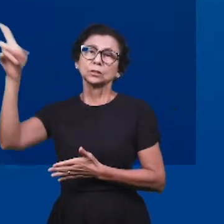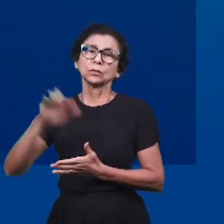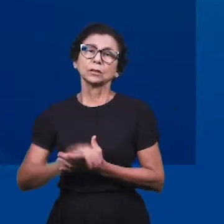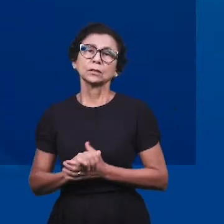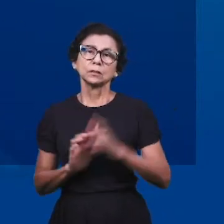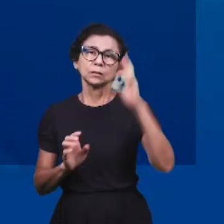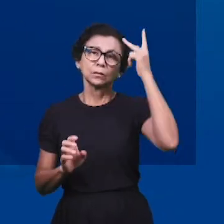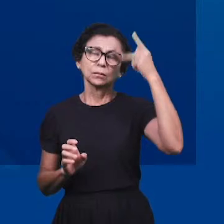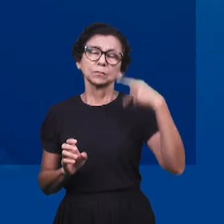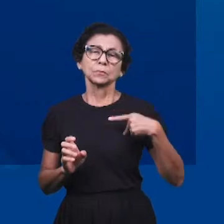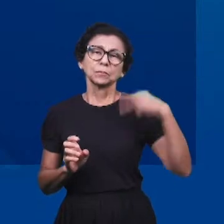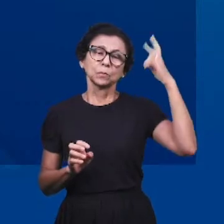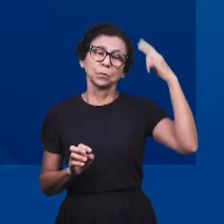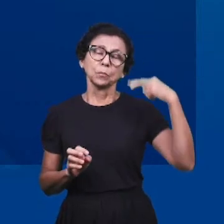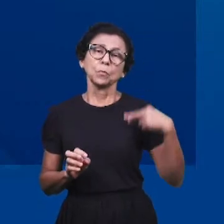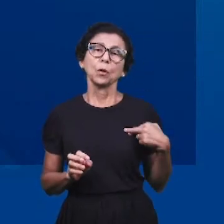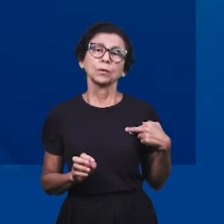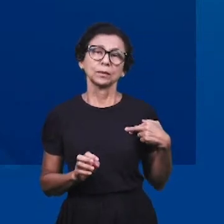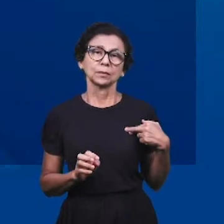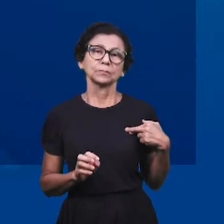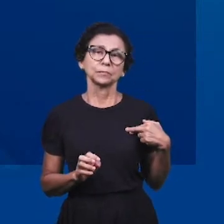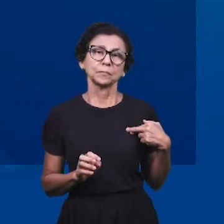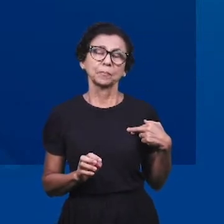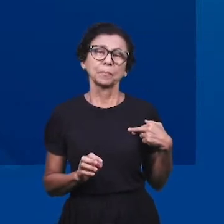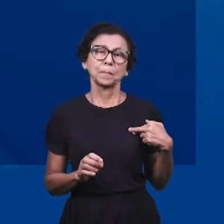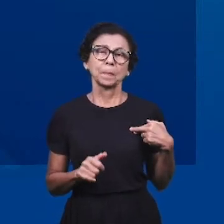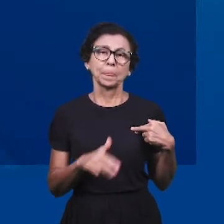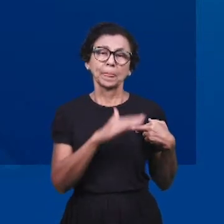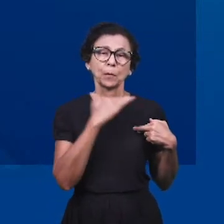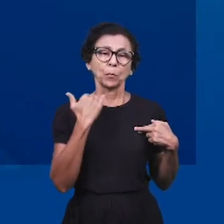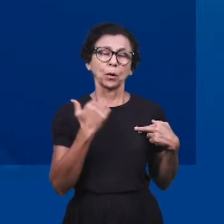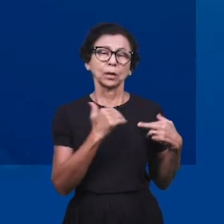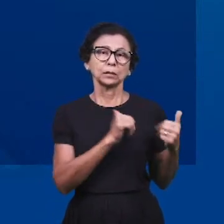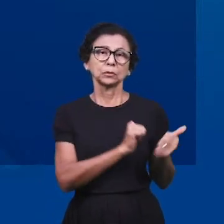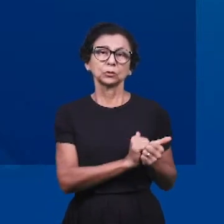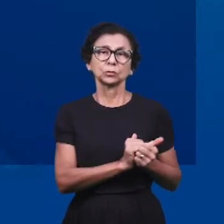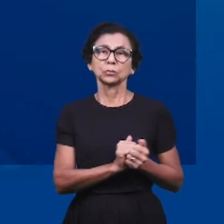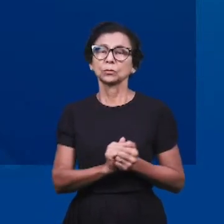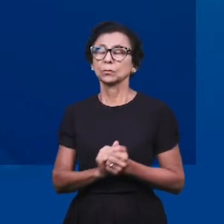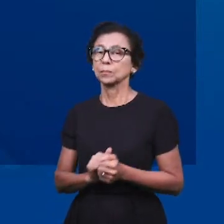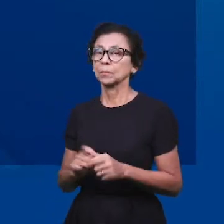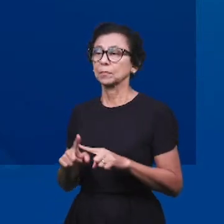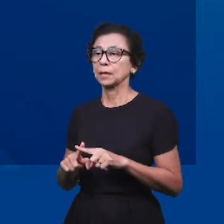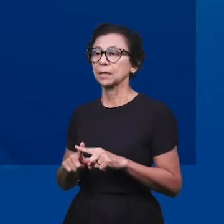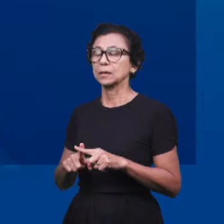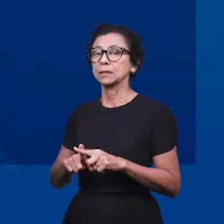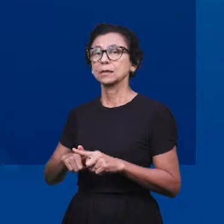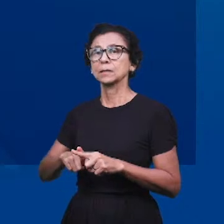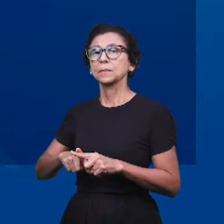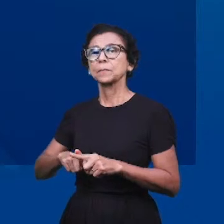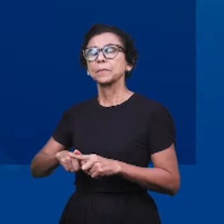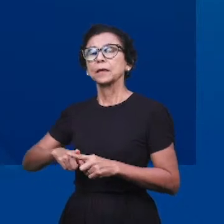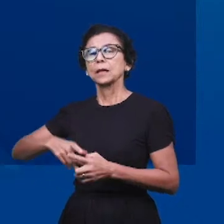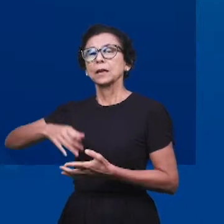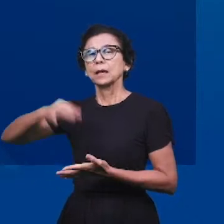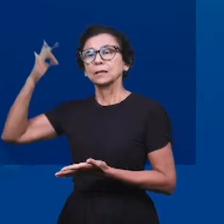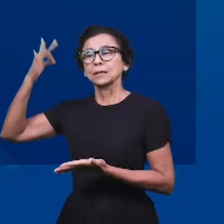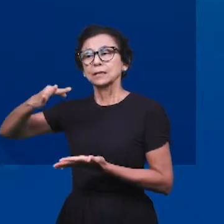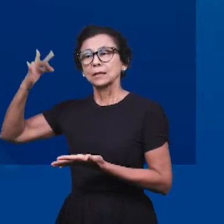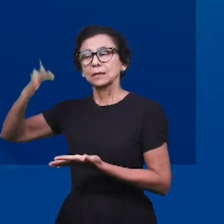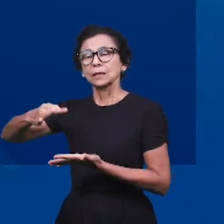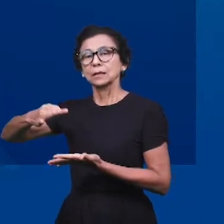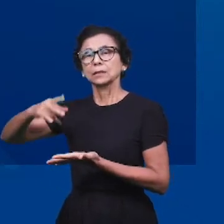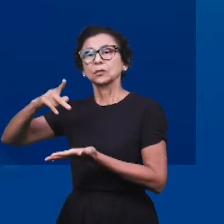com o próprio homem. Agora, a verdade absoluta, ela é pura, porque ela emergiu da eternidade, de onde